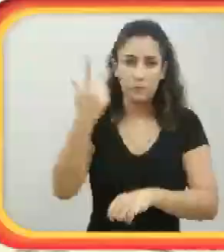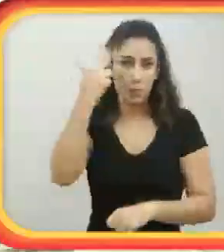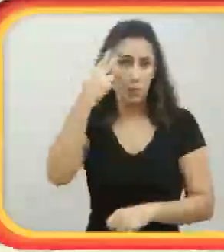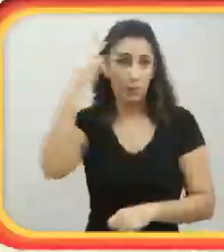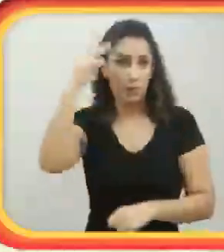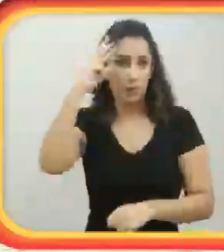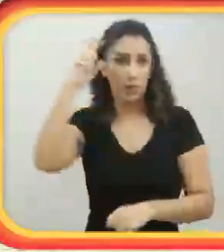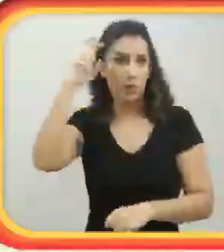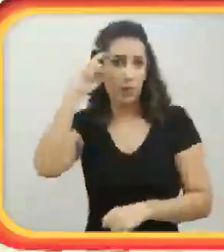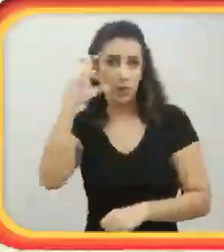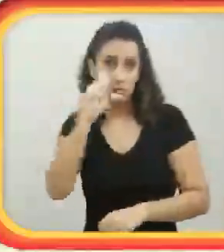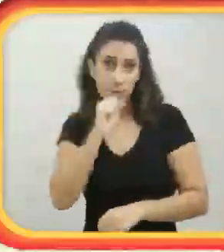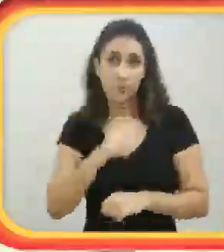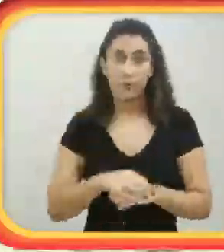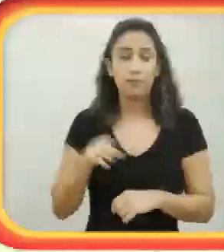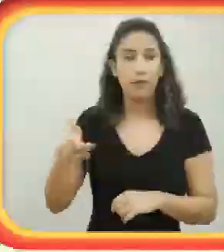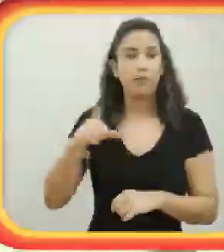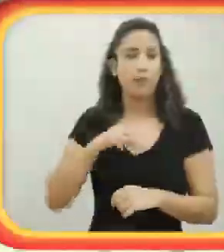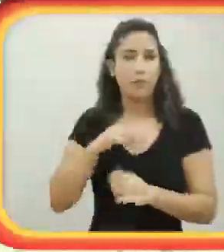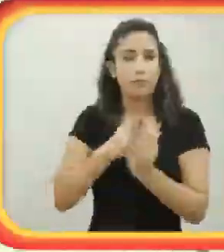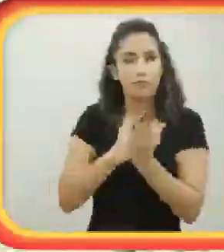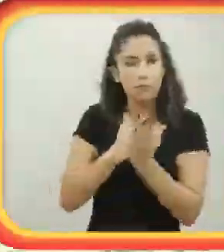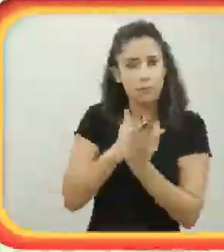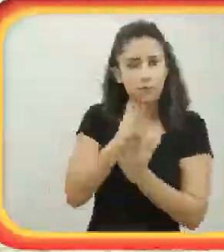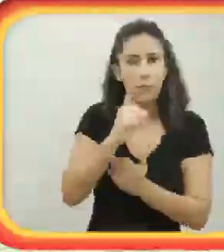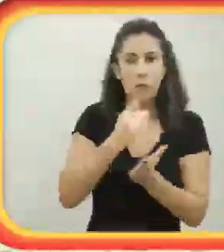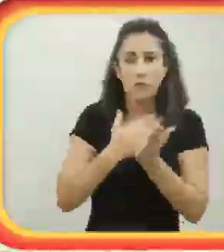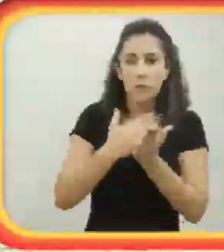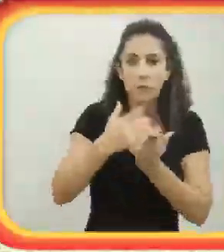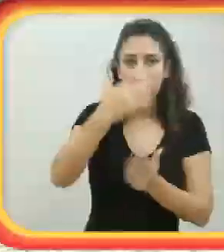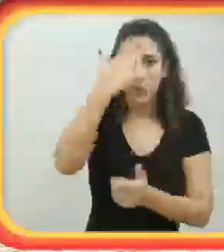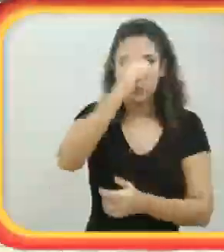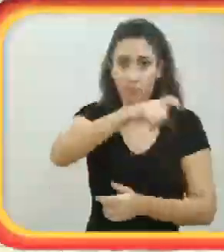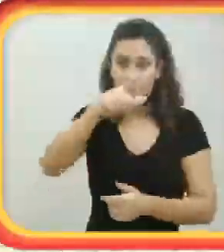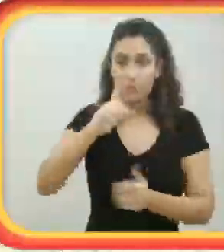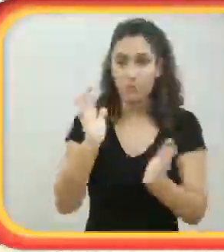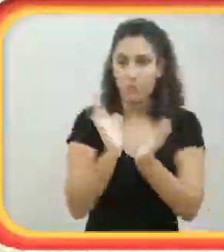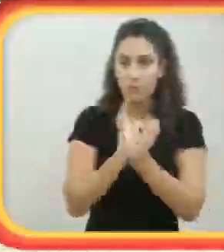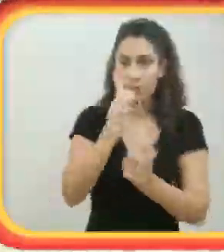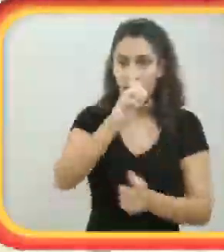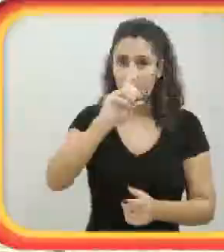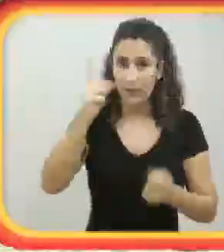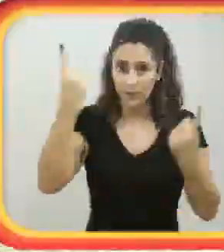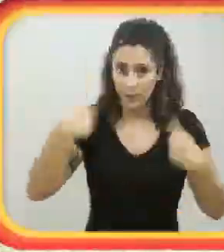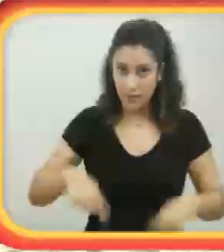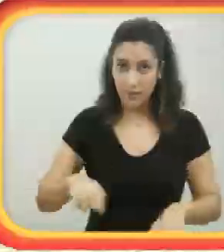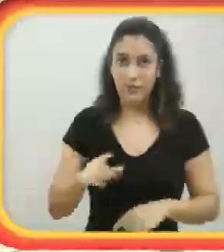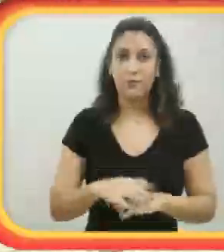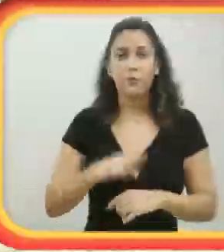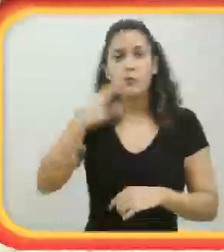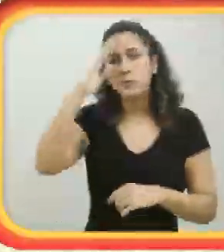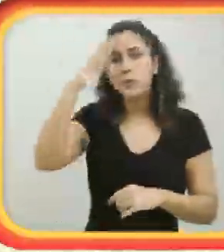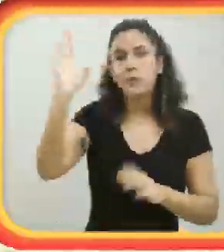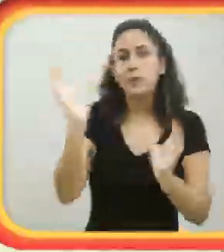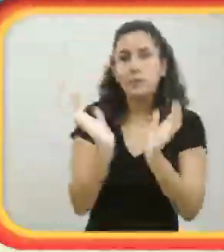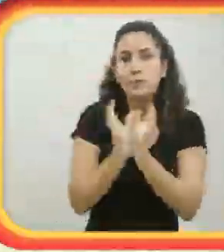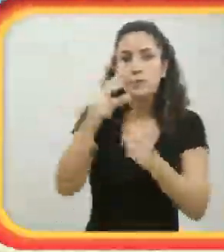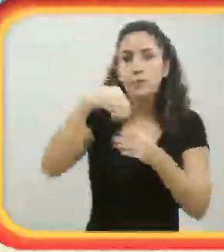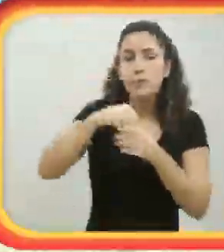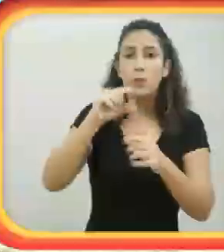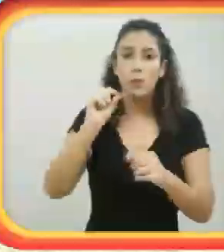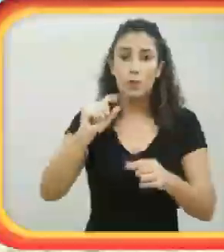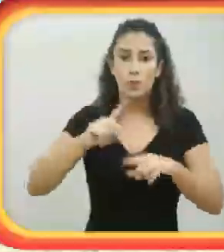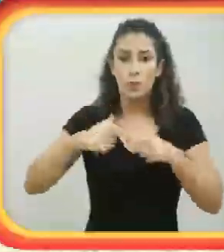sábado. Ele tem a finalidade de introduzir as pessoas que têm deficiências físicas, né, principalmente dos membros inferiores,